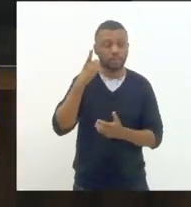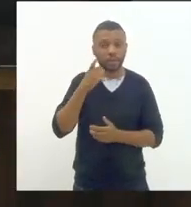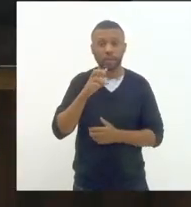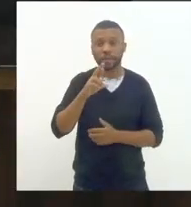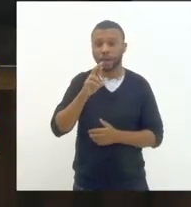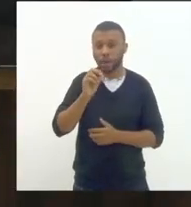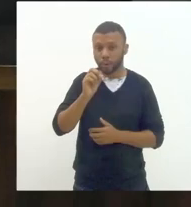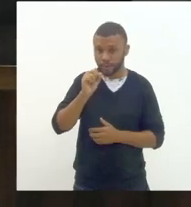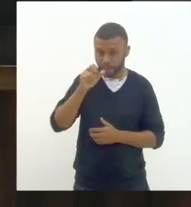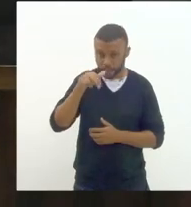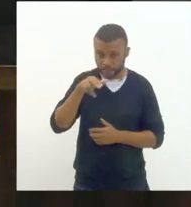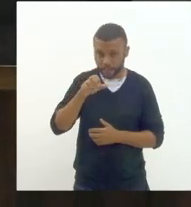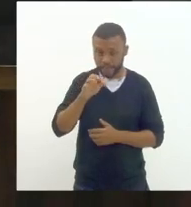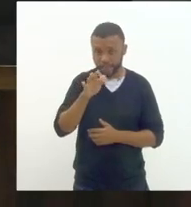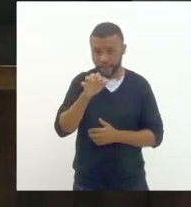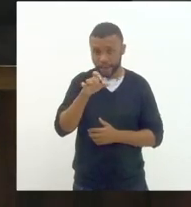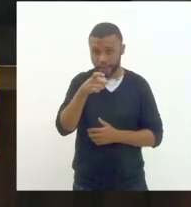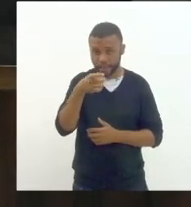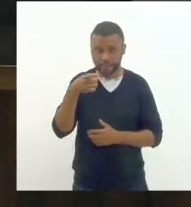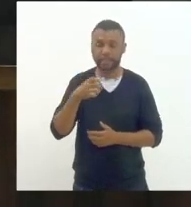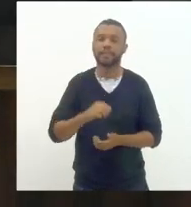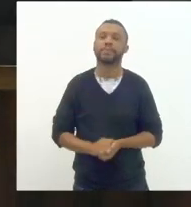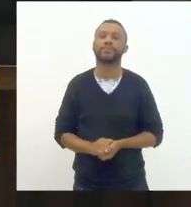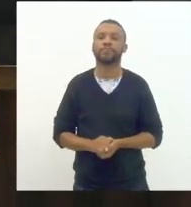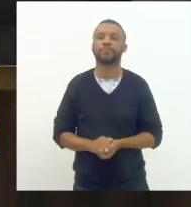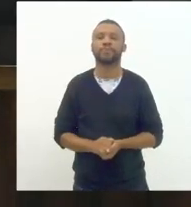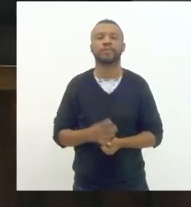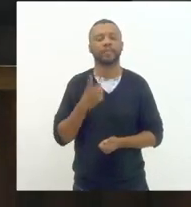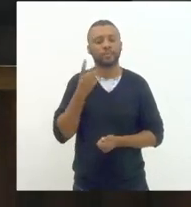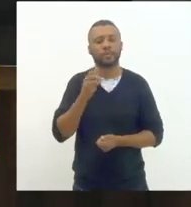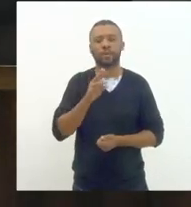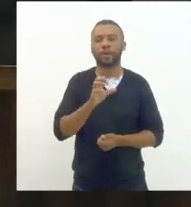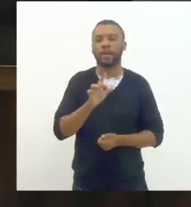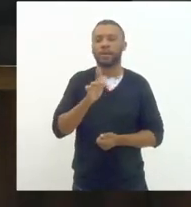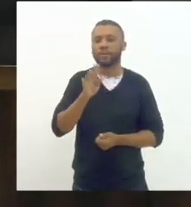Félix. Deputada Rosane Félix. Deputada Wellington José.